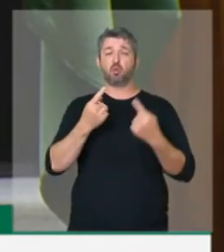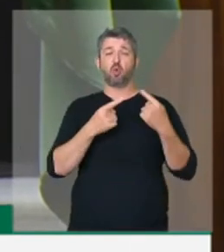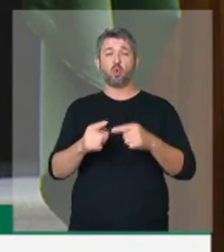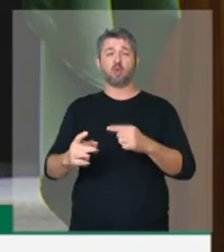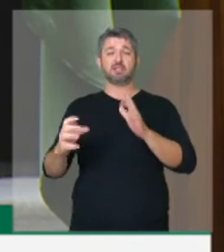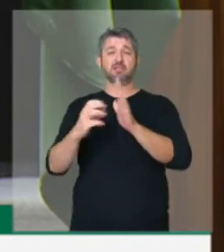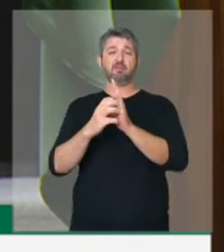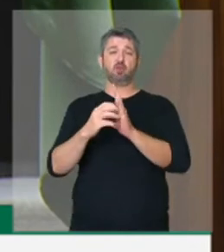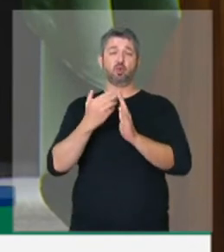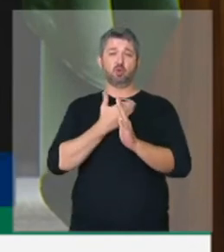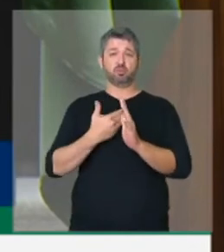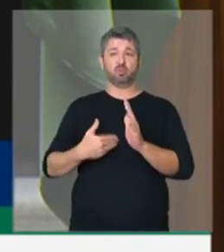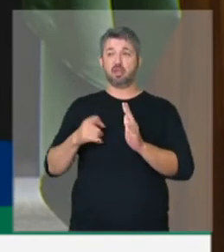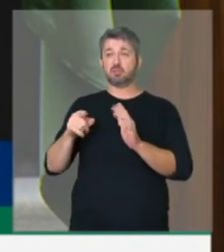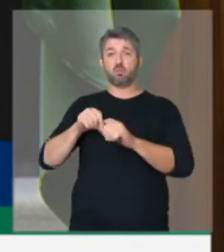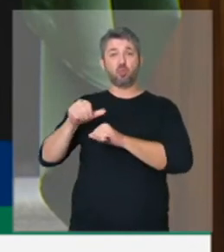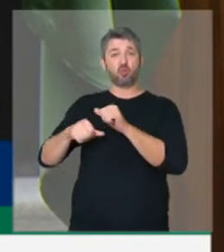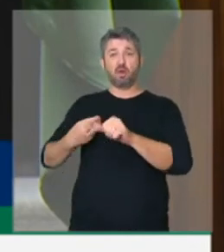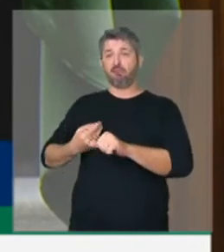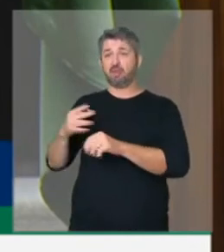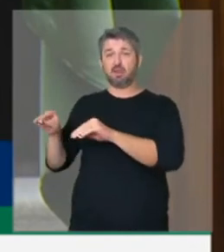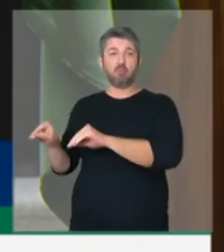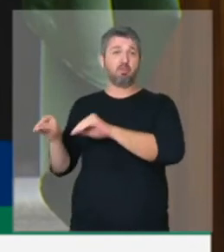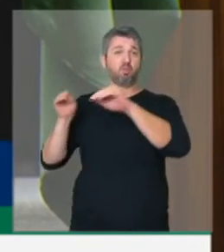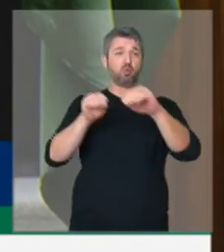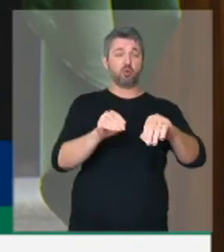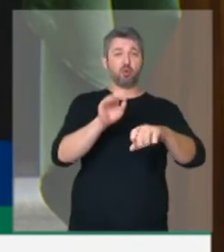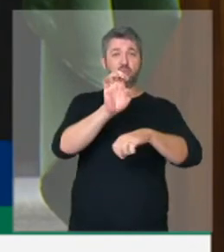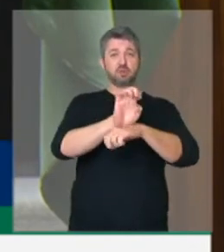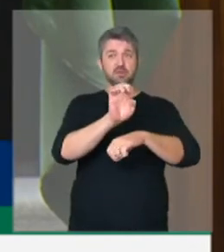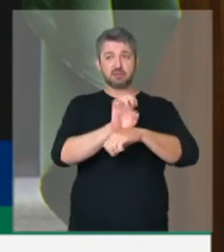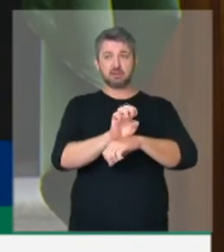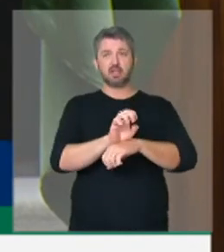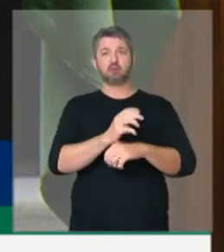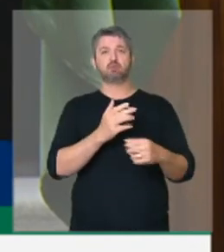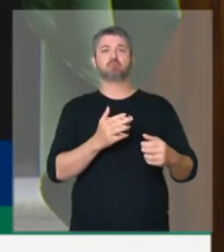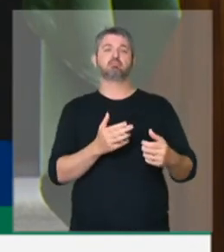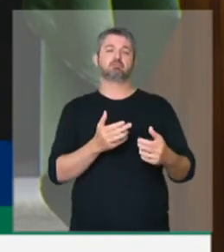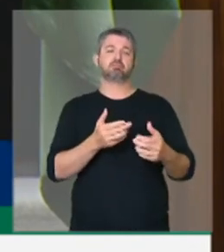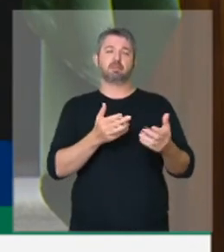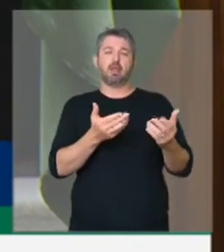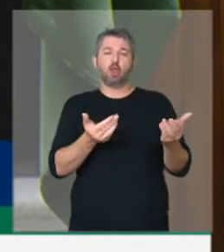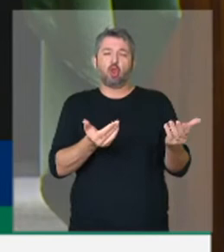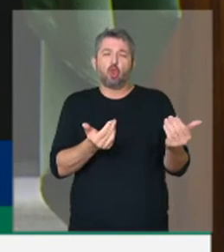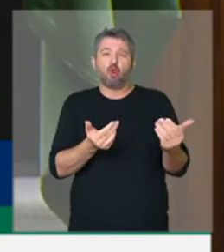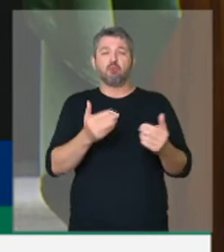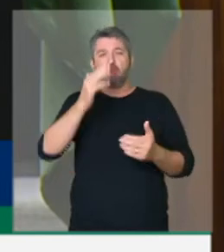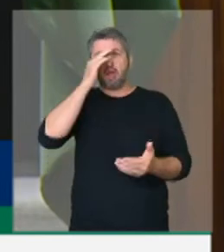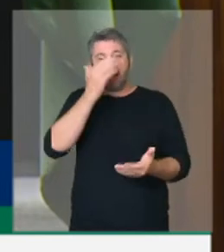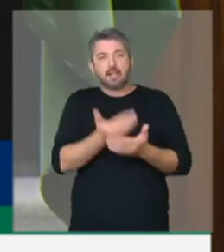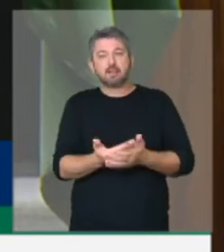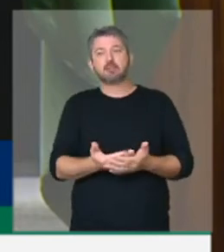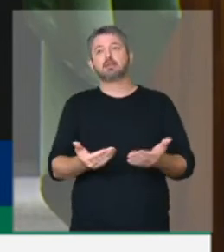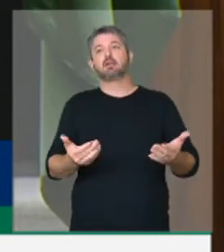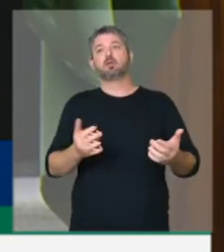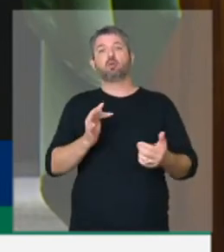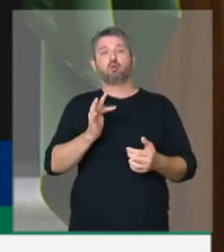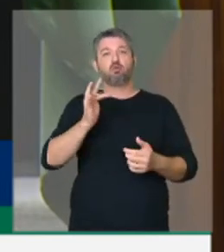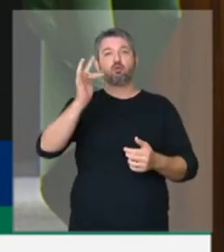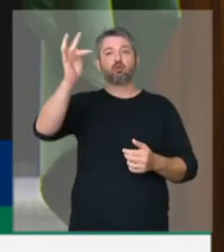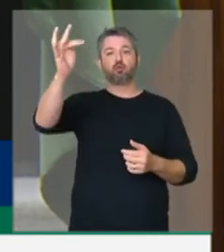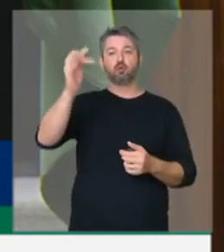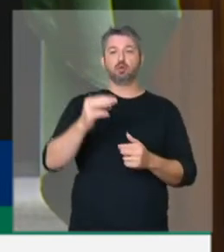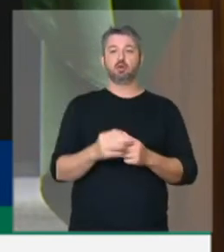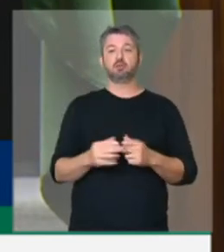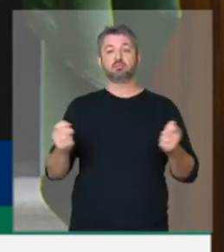pessoas que mudaram sua vida e foram para o nosso estado, o jovem estado do Tocantins, acreditando no futuro e